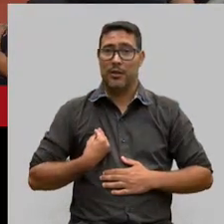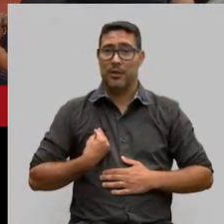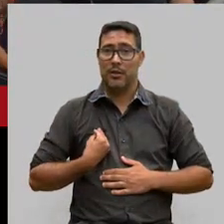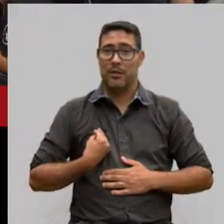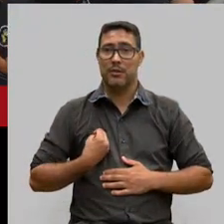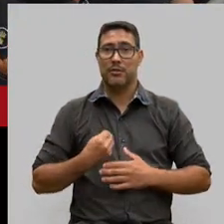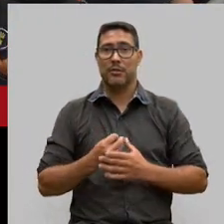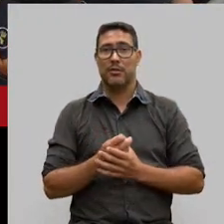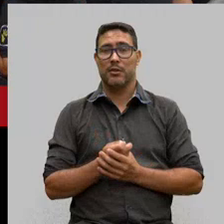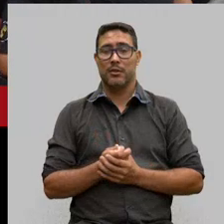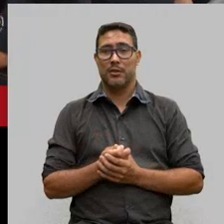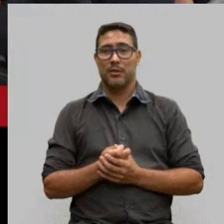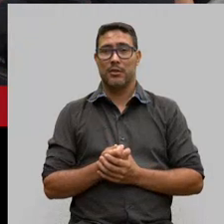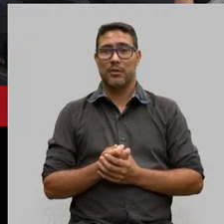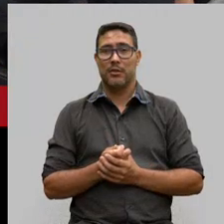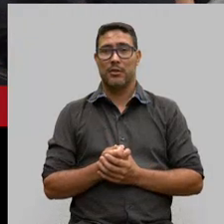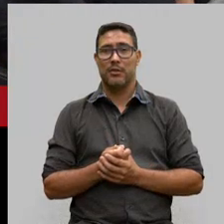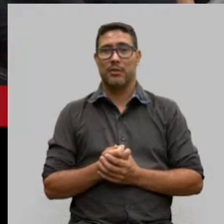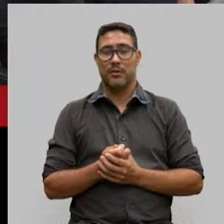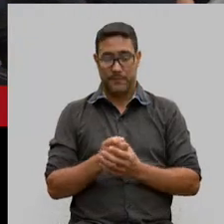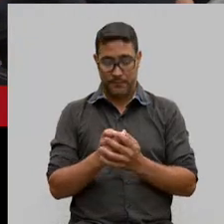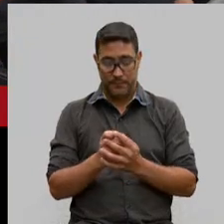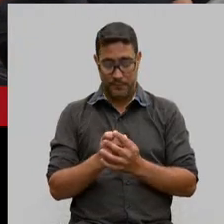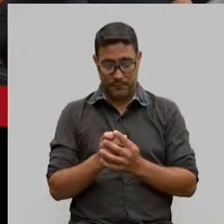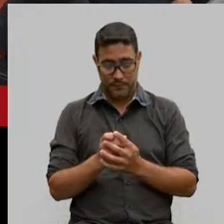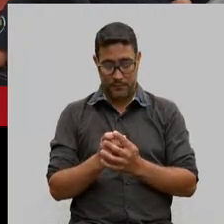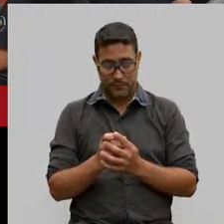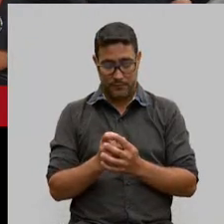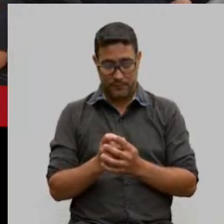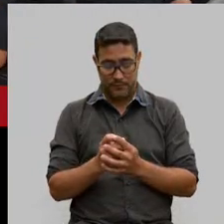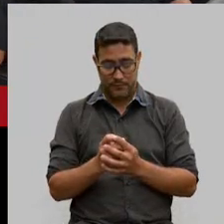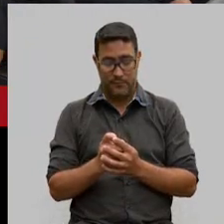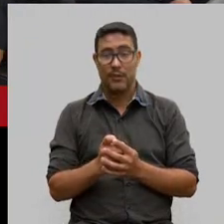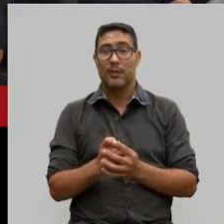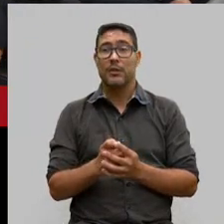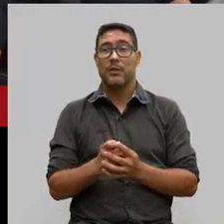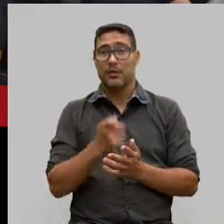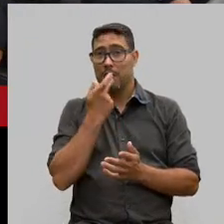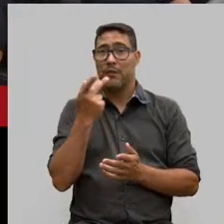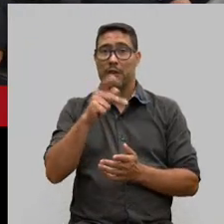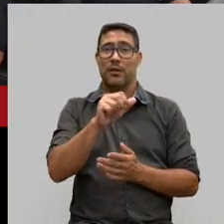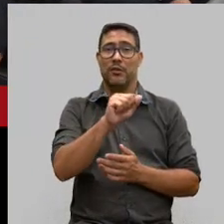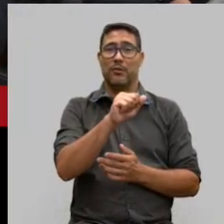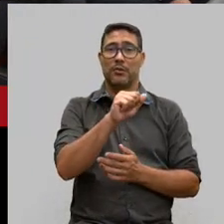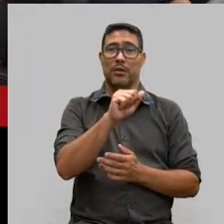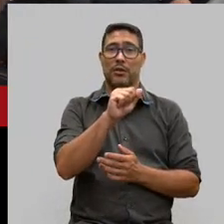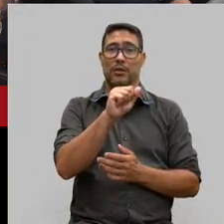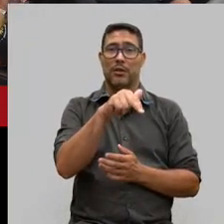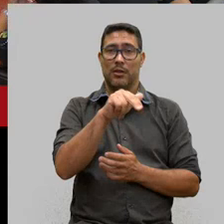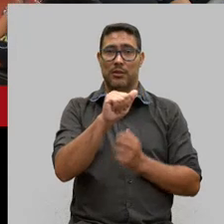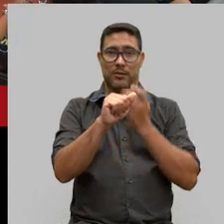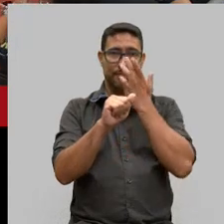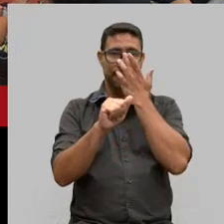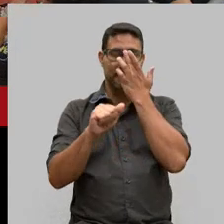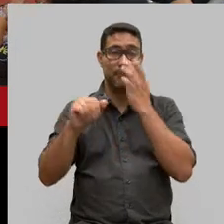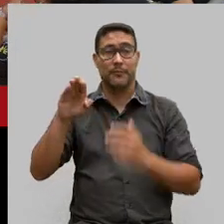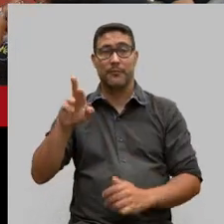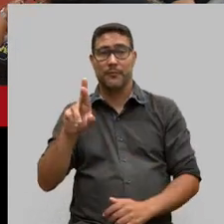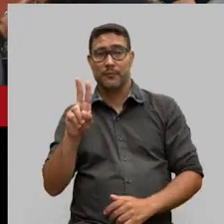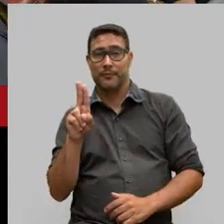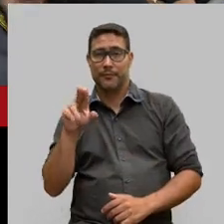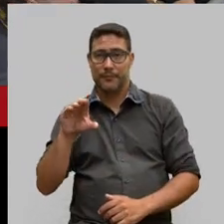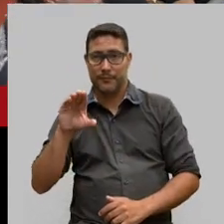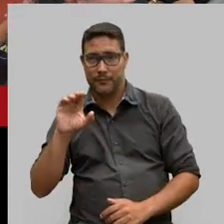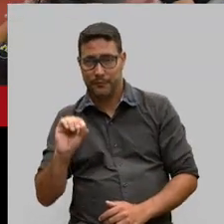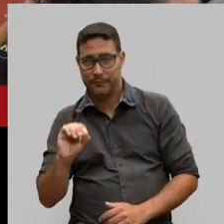problema Obrigado aí gente eu tava falando aqui da com a Ana sobre o o Bruno e a Dani